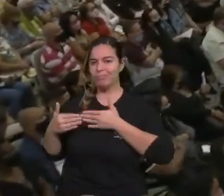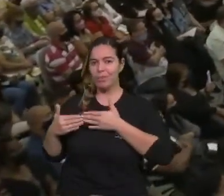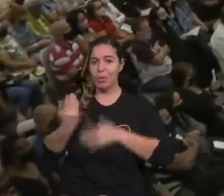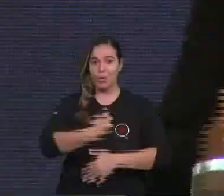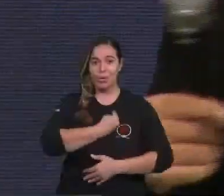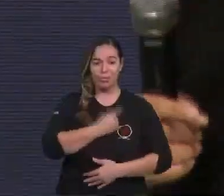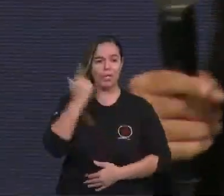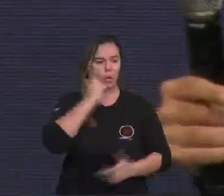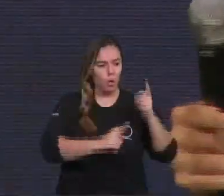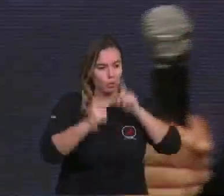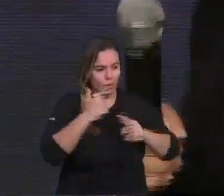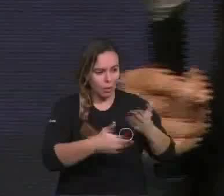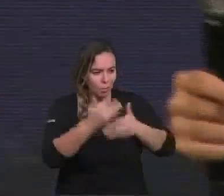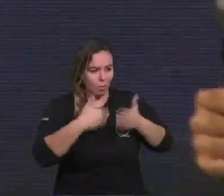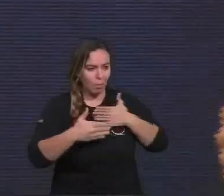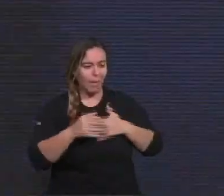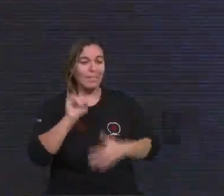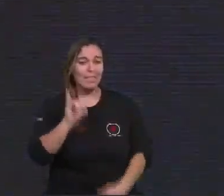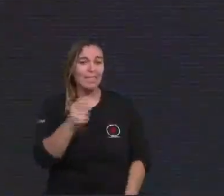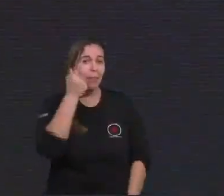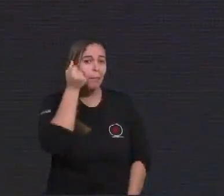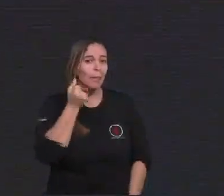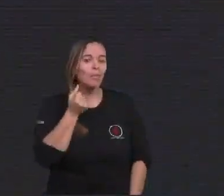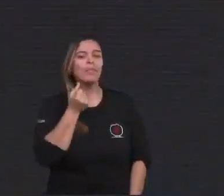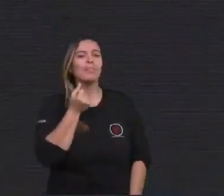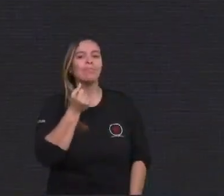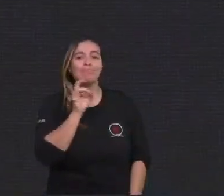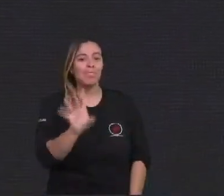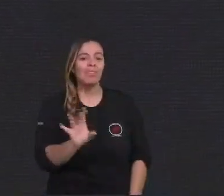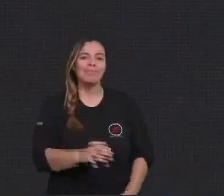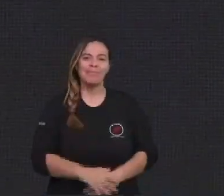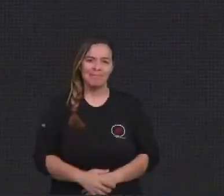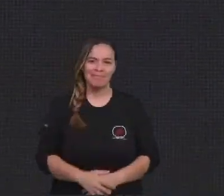vida andando para trás foi Michael Jackson.